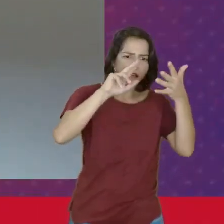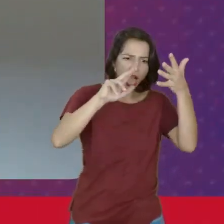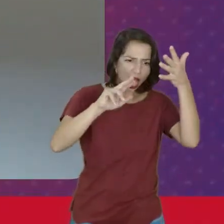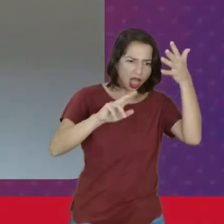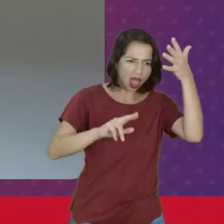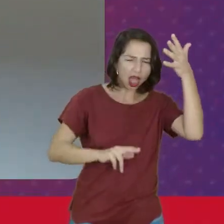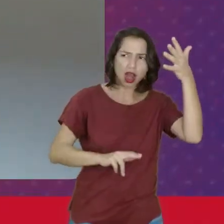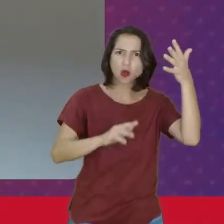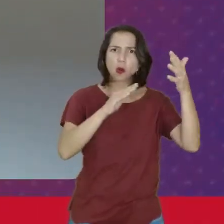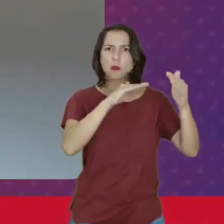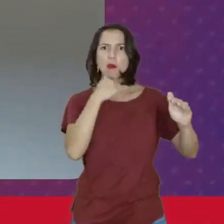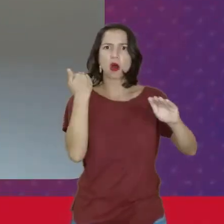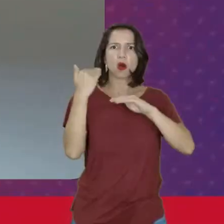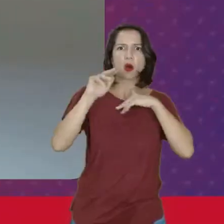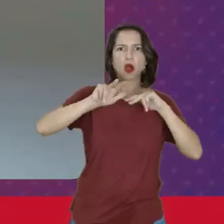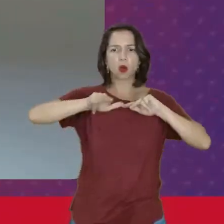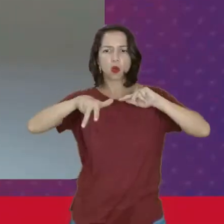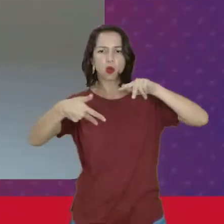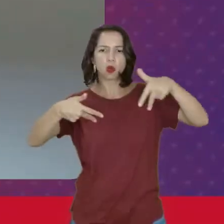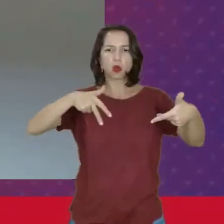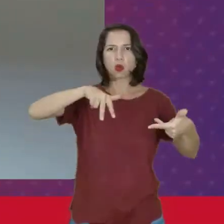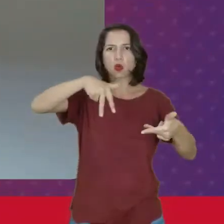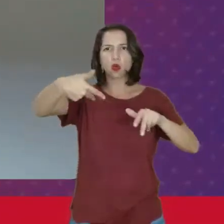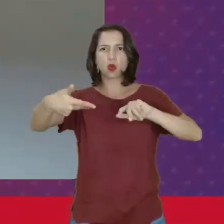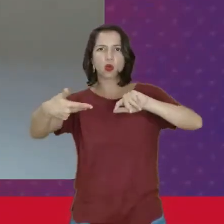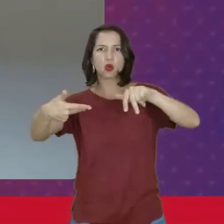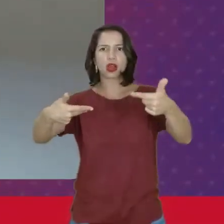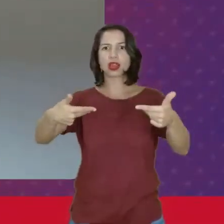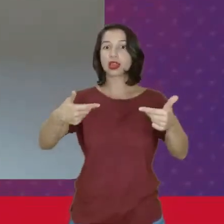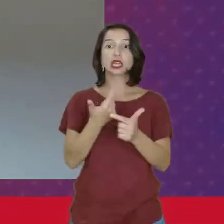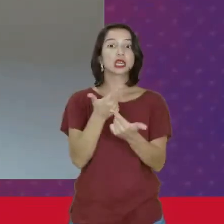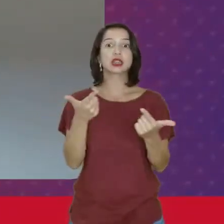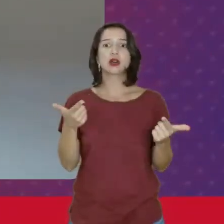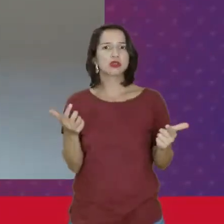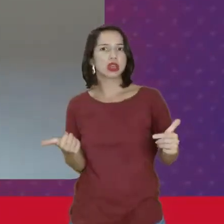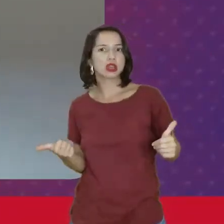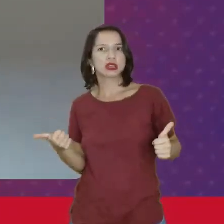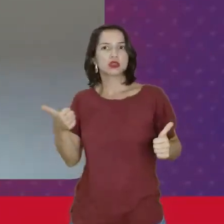não estão sendo quase substituídos pela nova geração.